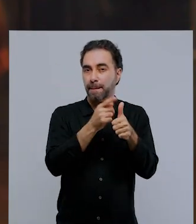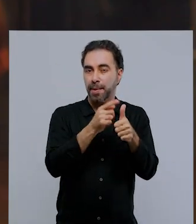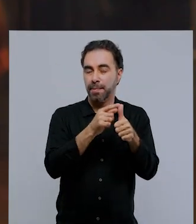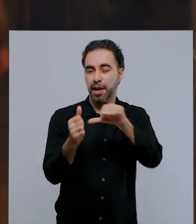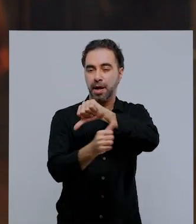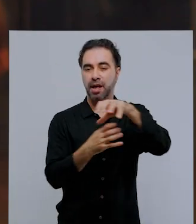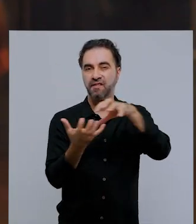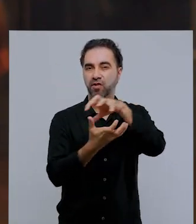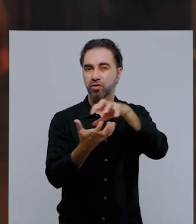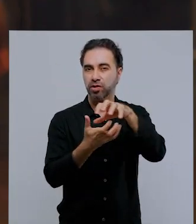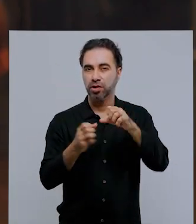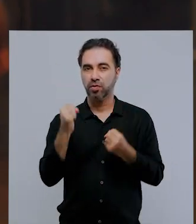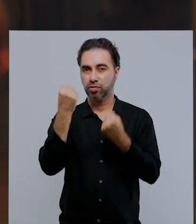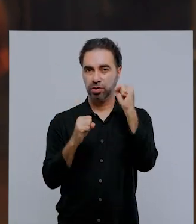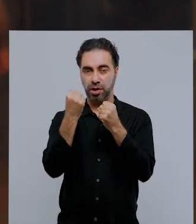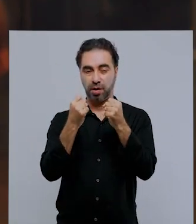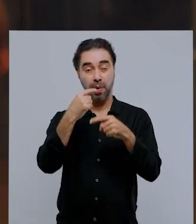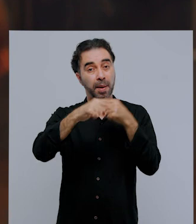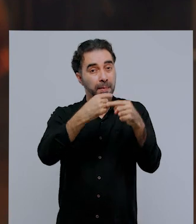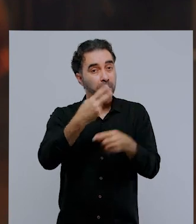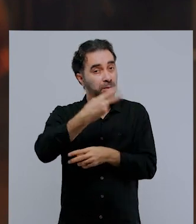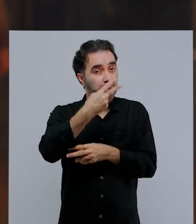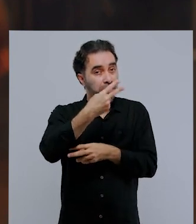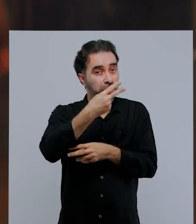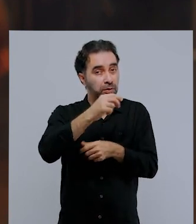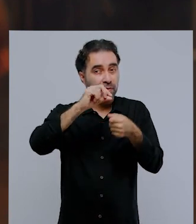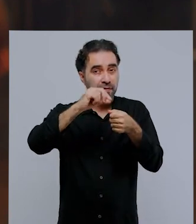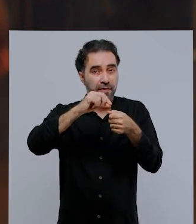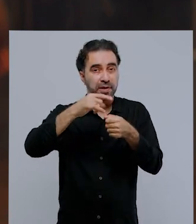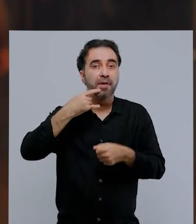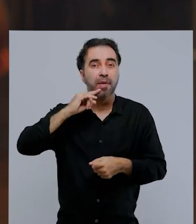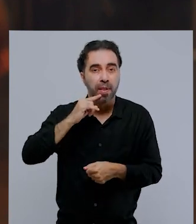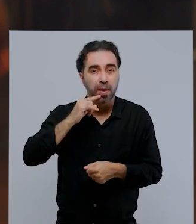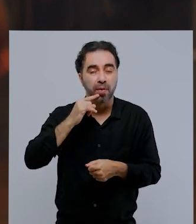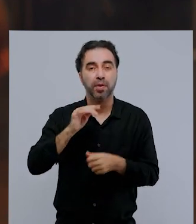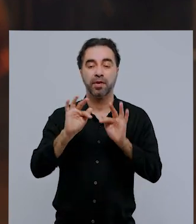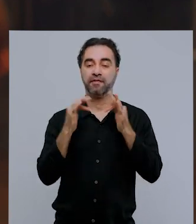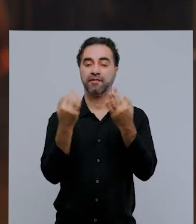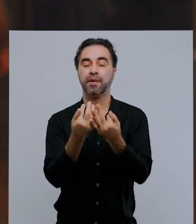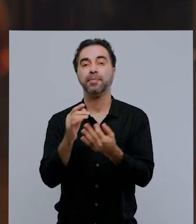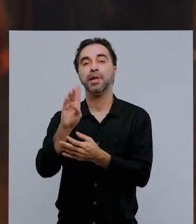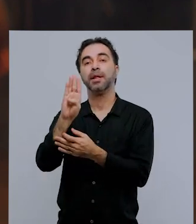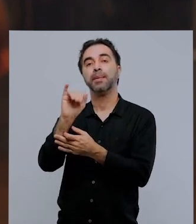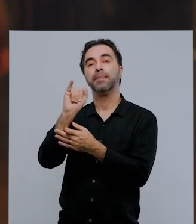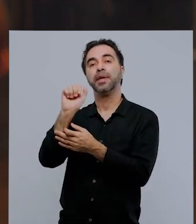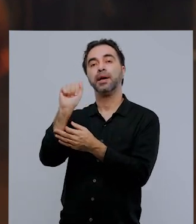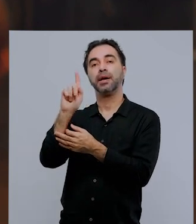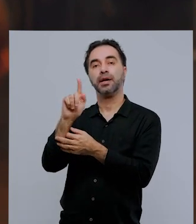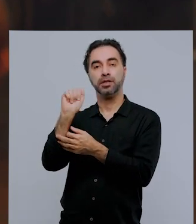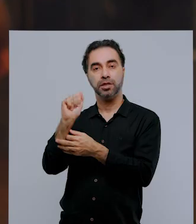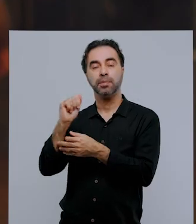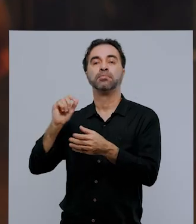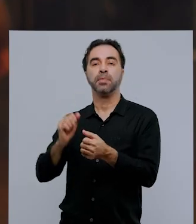industrial. Após isso, a gente começa uma segunda produção de cachaça, quando a família Biagi assume, e mantendo as